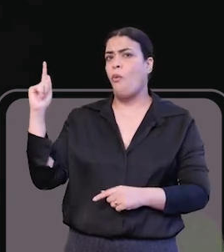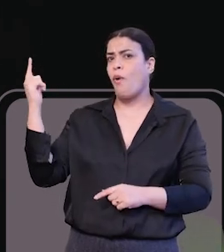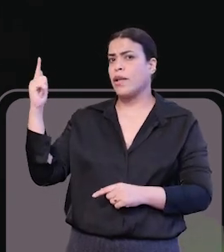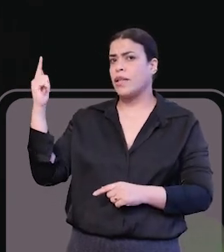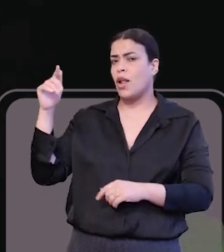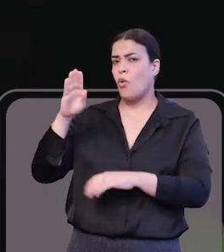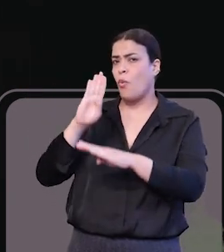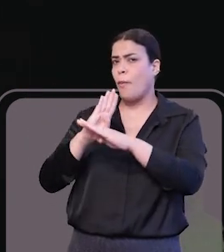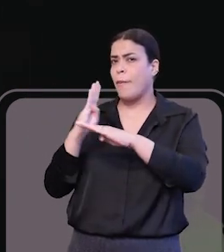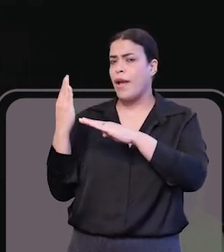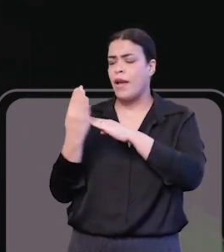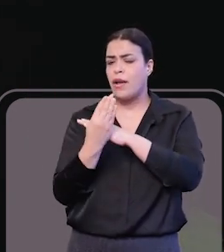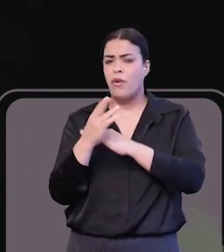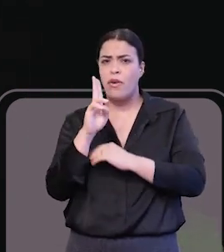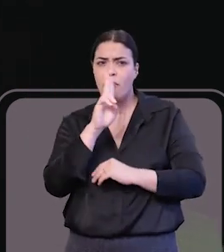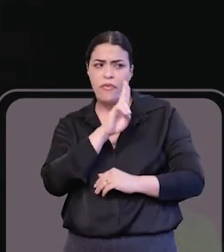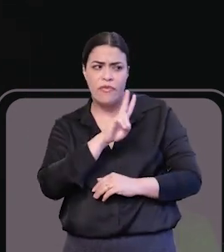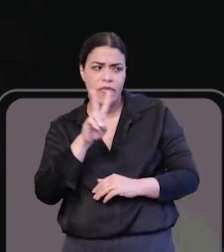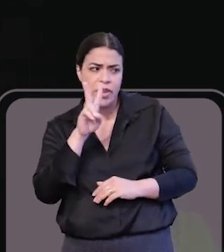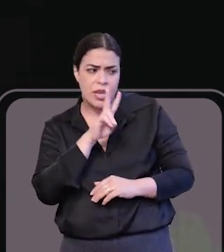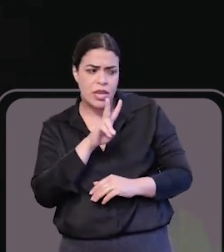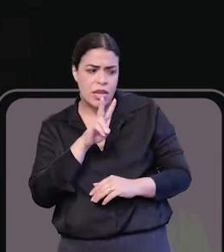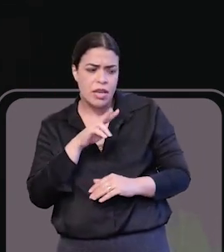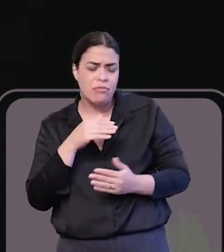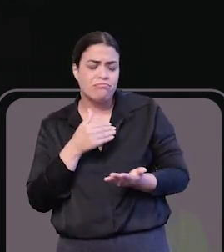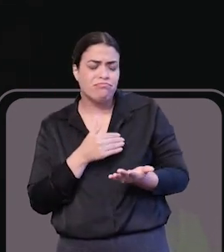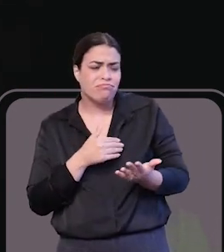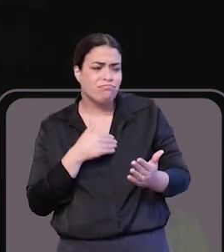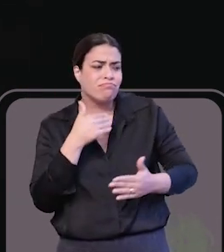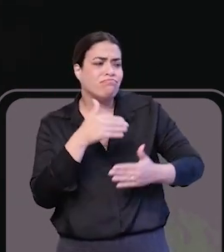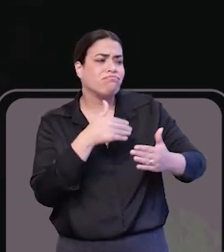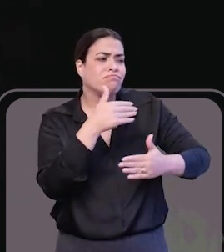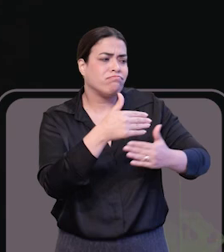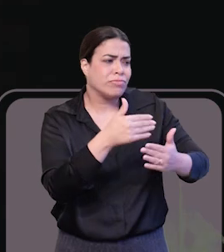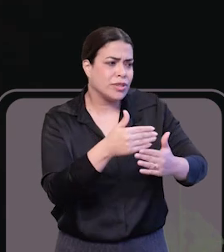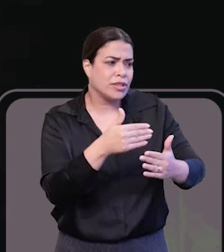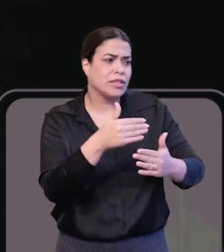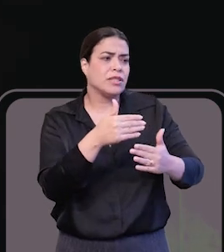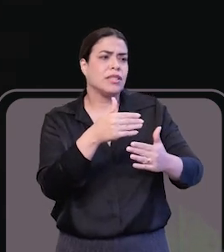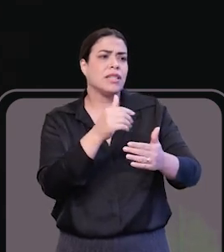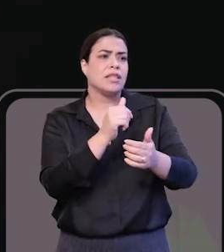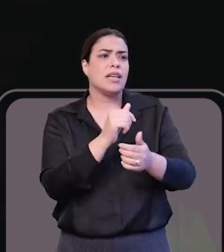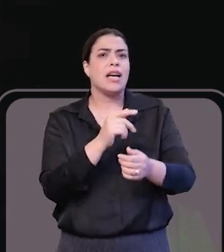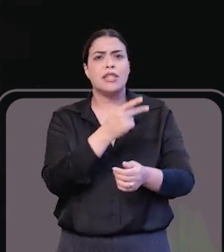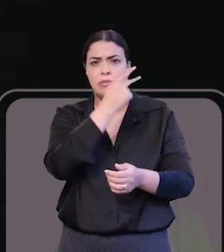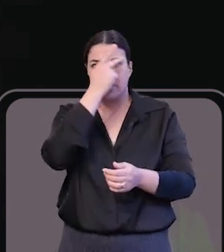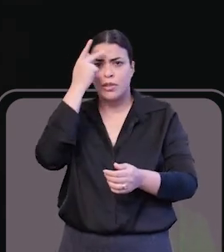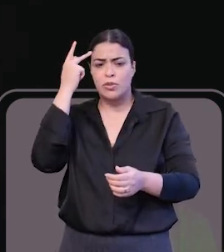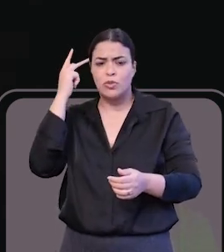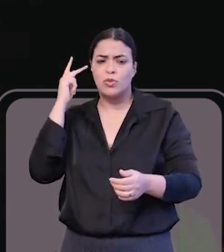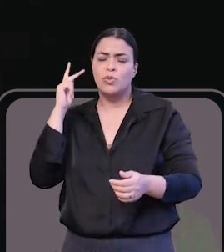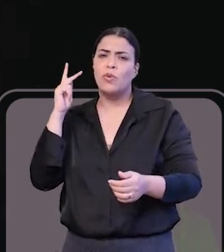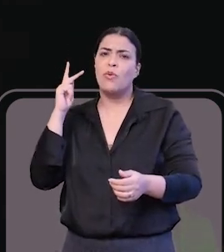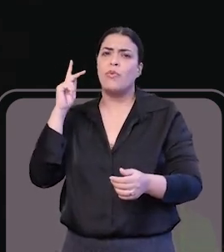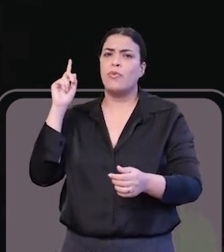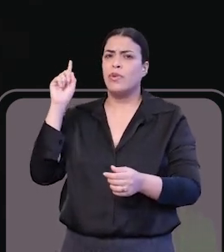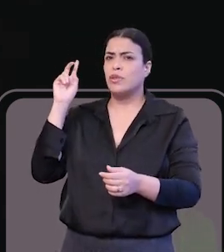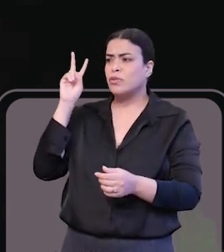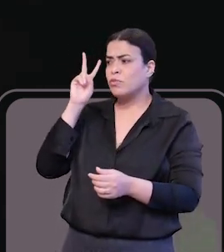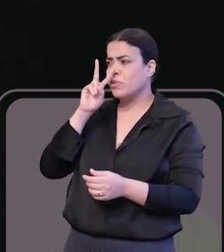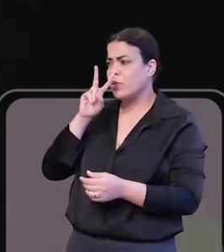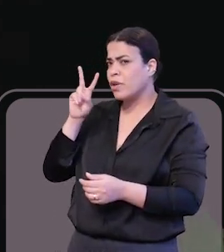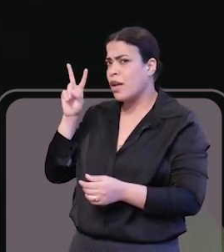e fui notando que durante esse período de tempo alguns comportamento de